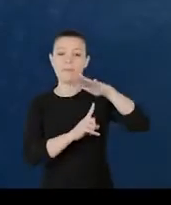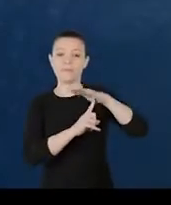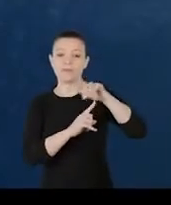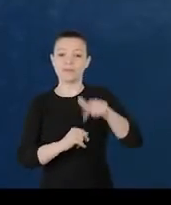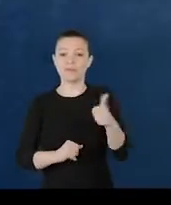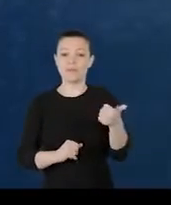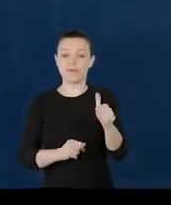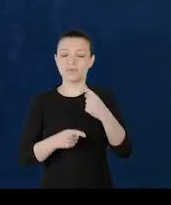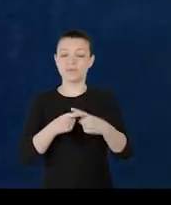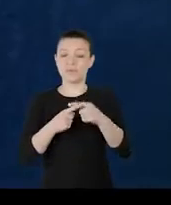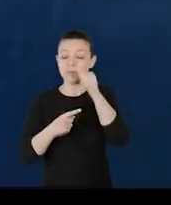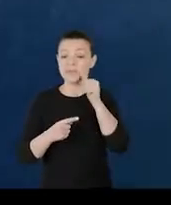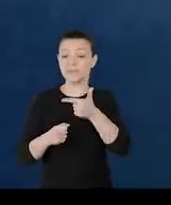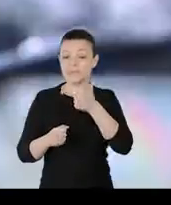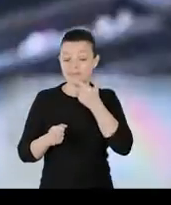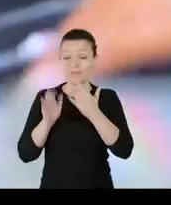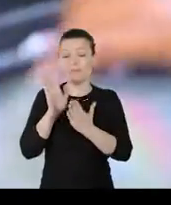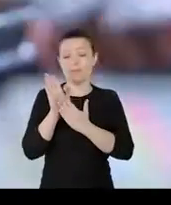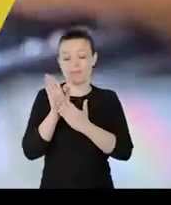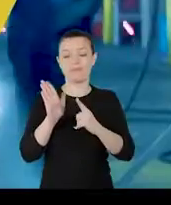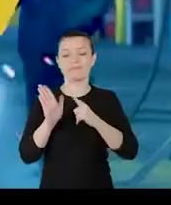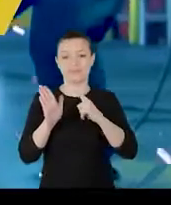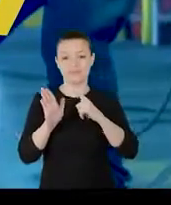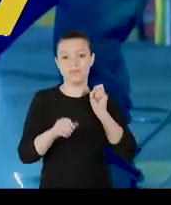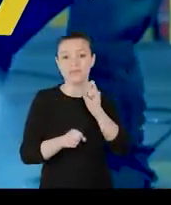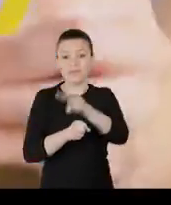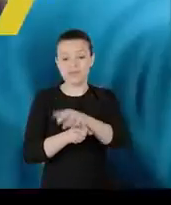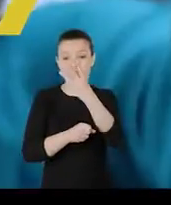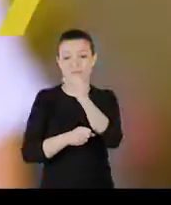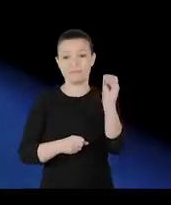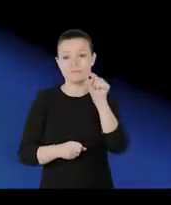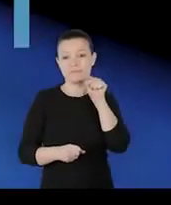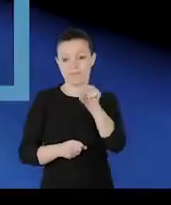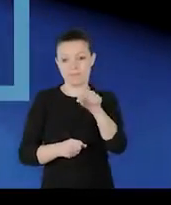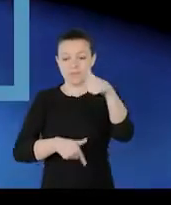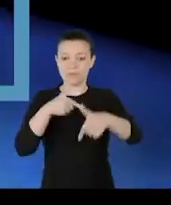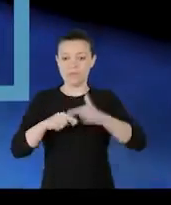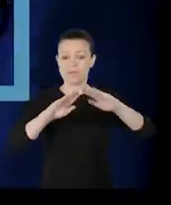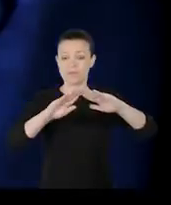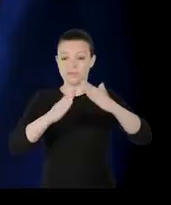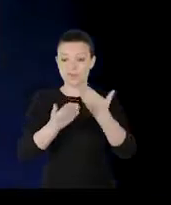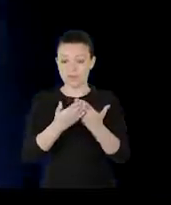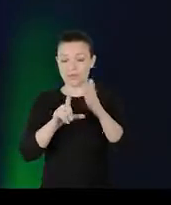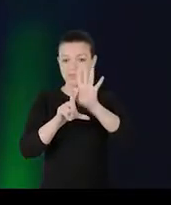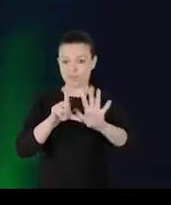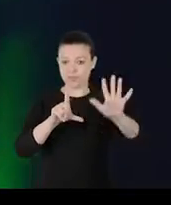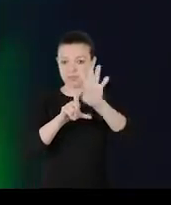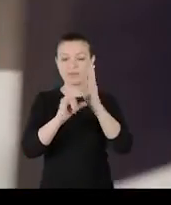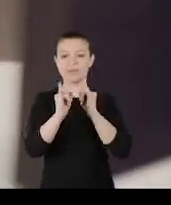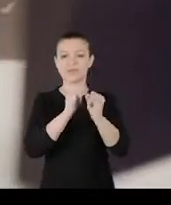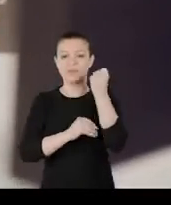é 11 porque Cida tem propostas. Cida vai gerar 300 mil empregos. Escola digital, com